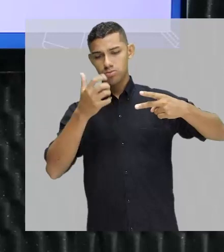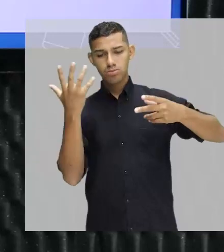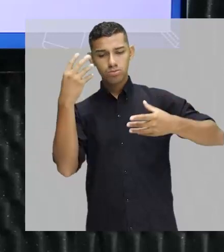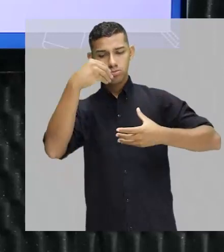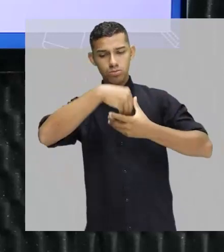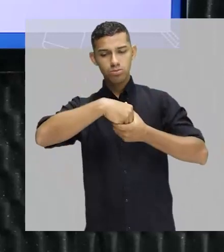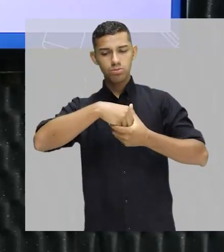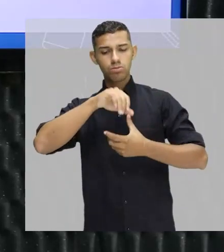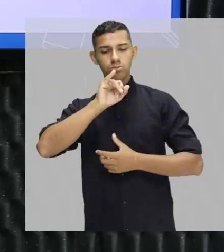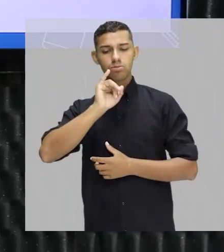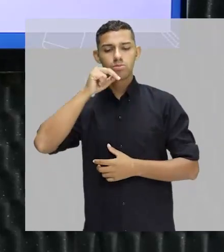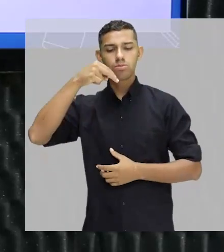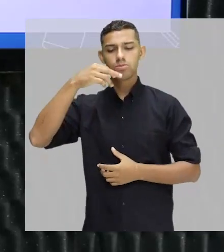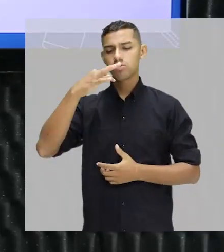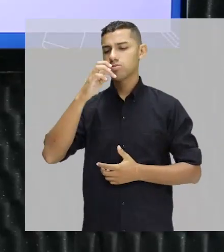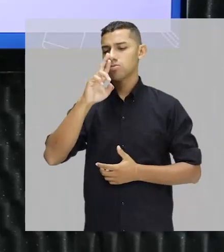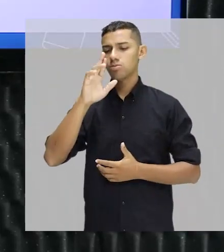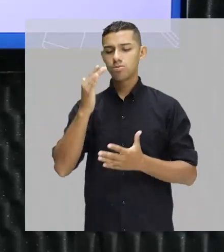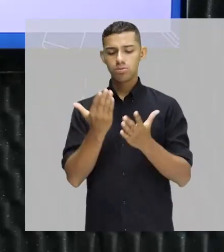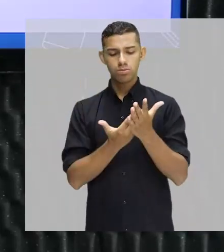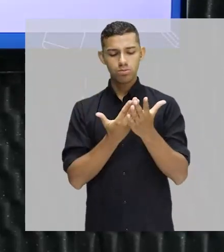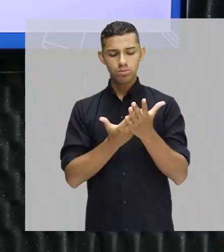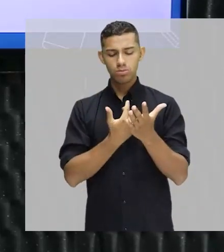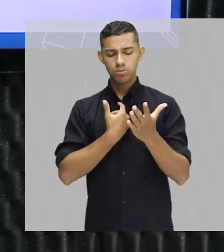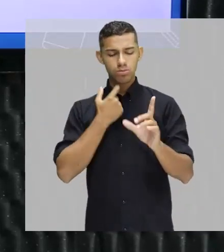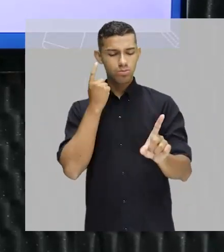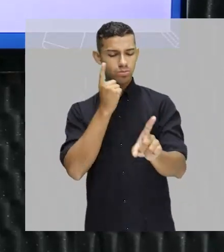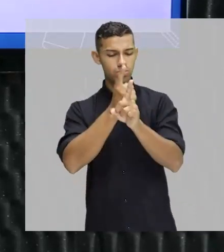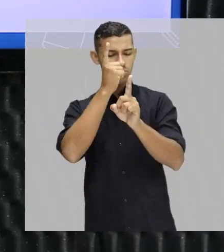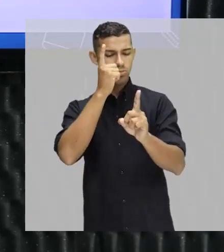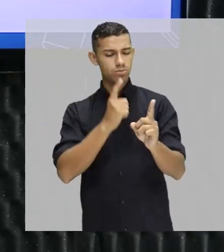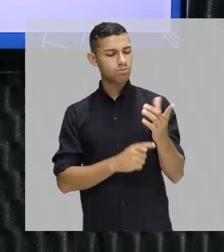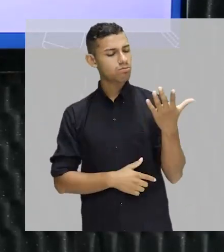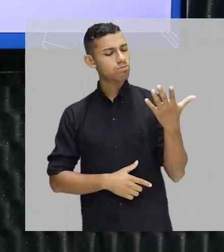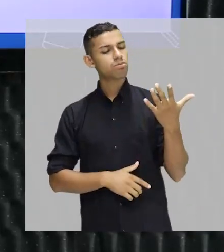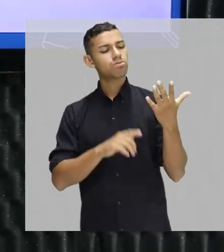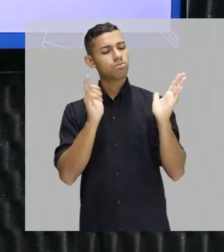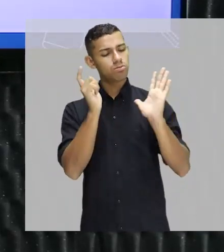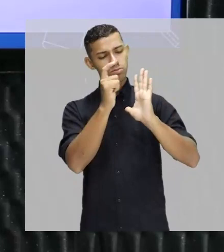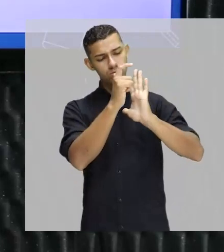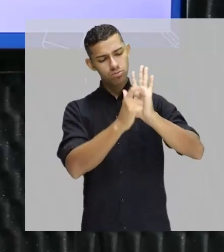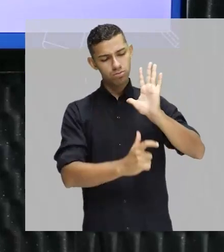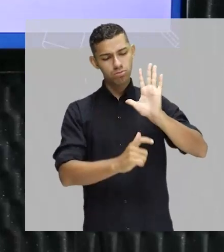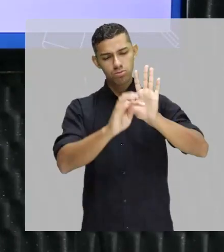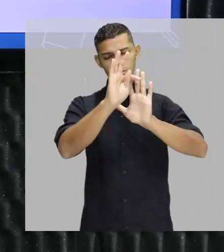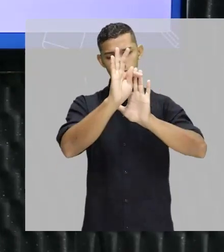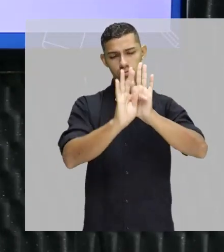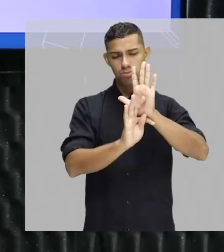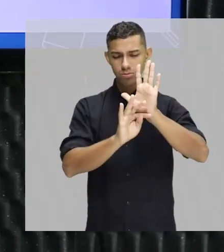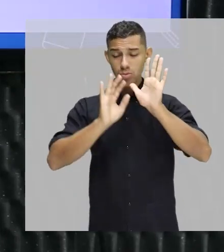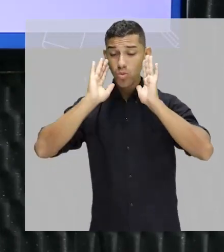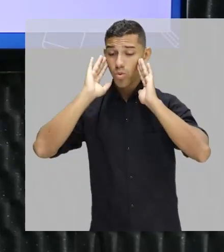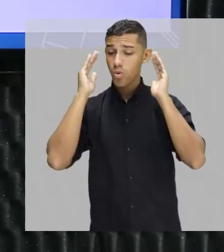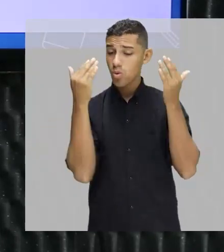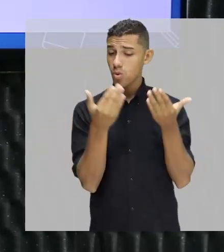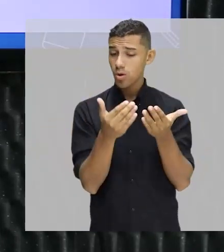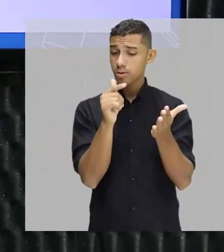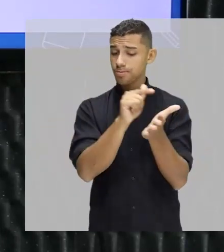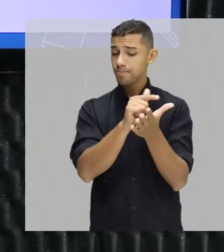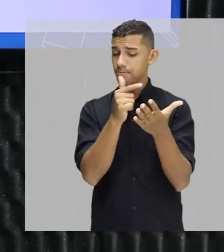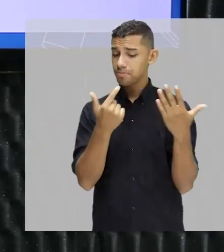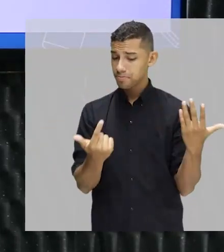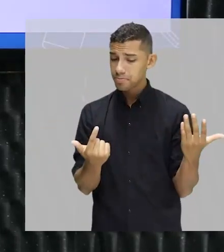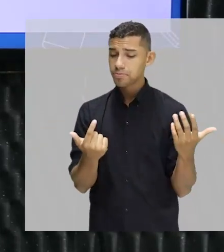internas. Então, é comum vocês se depararem na prova do Enem com editoriais, né? São textos mais de cunho jornalístico, que tem